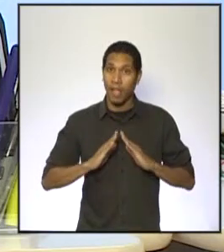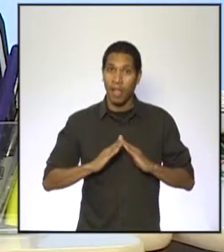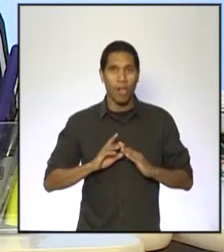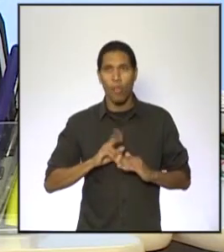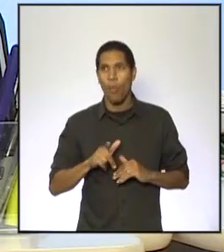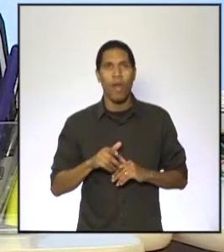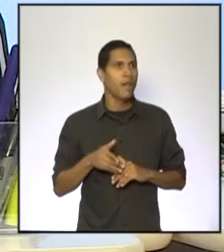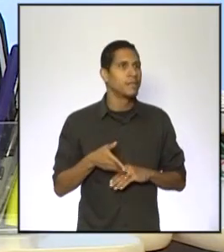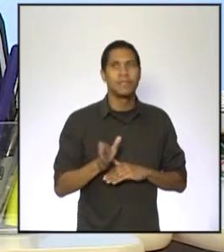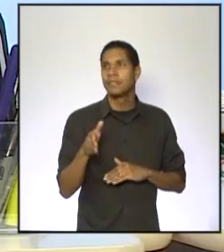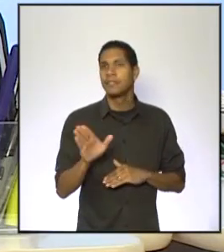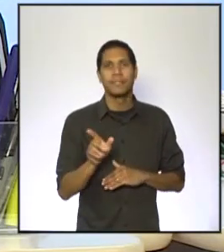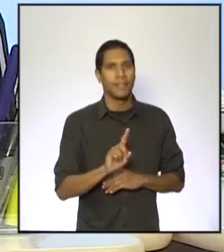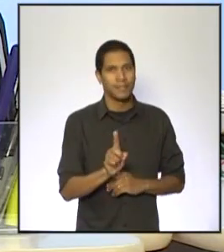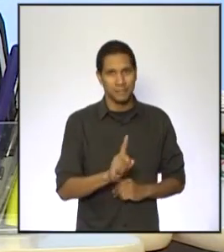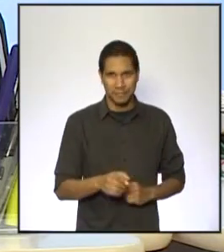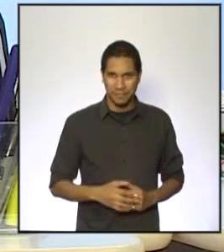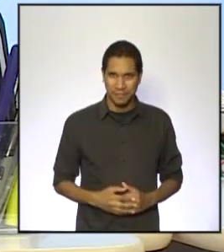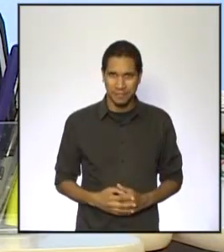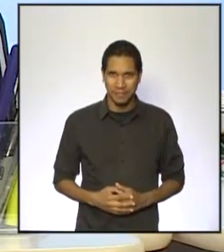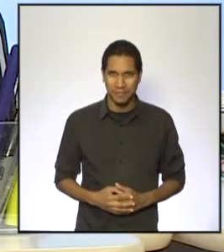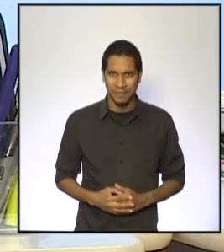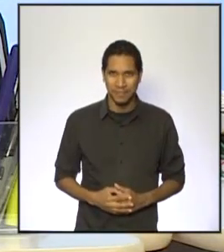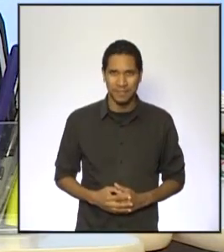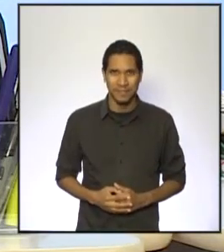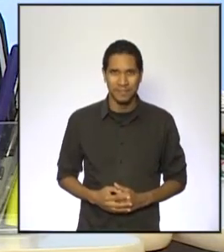querer sair por aí, não.